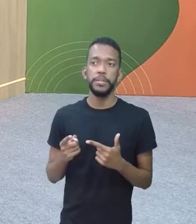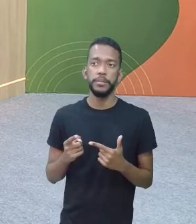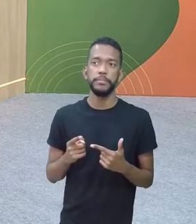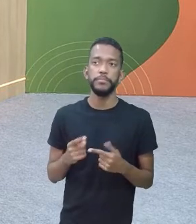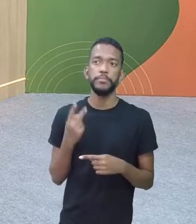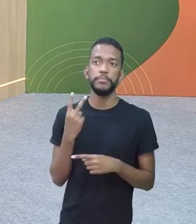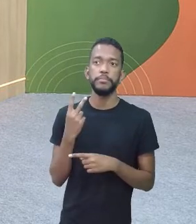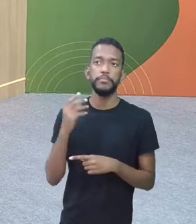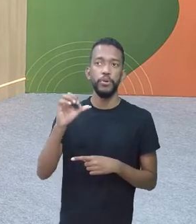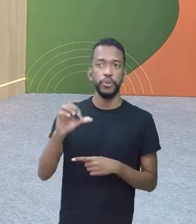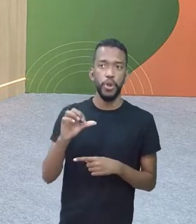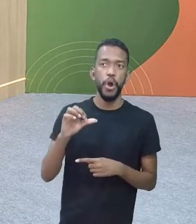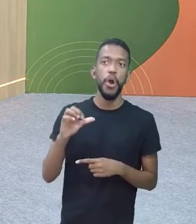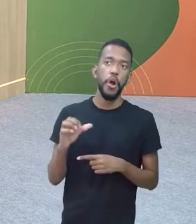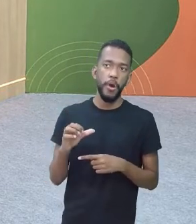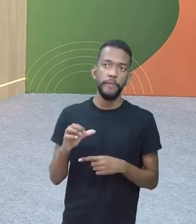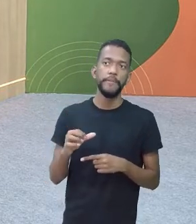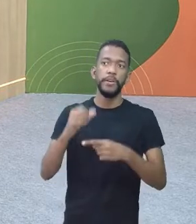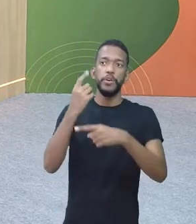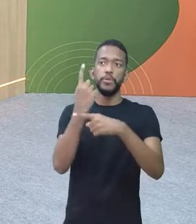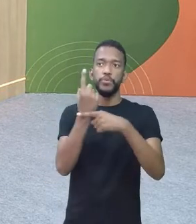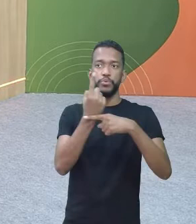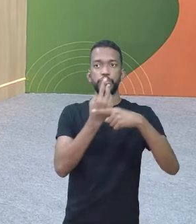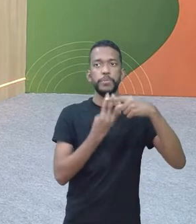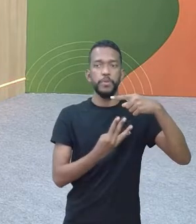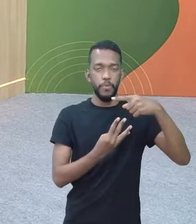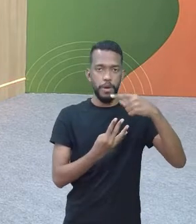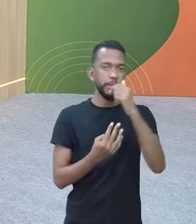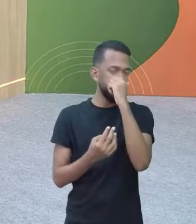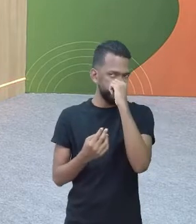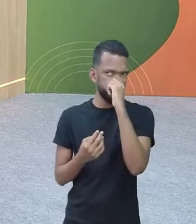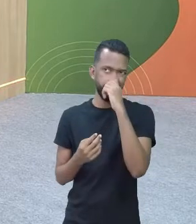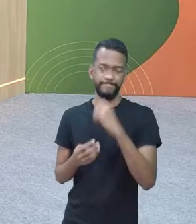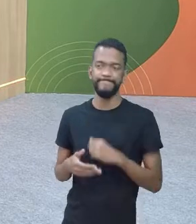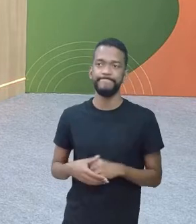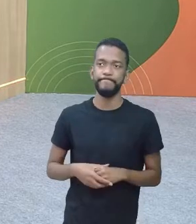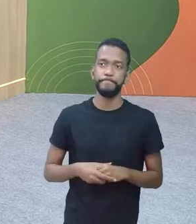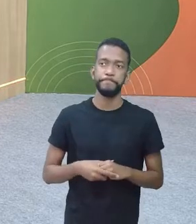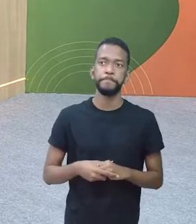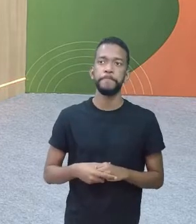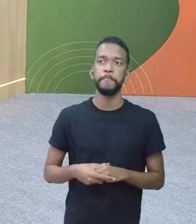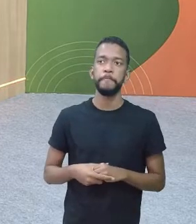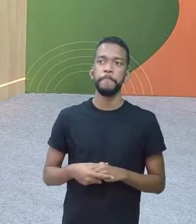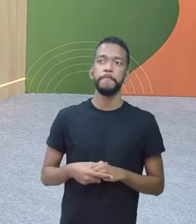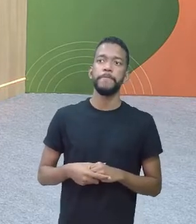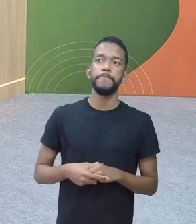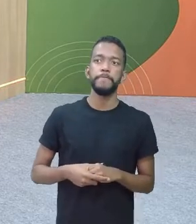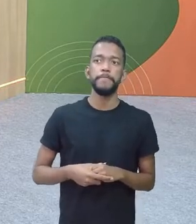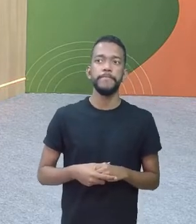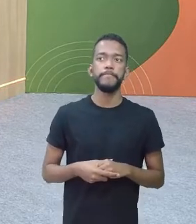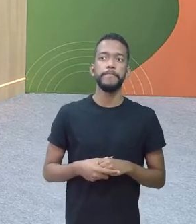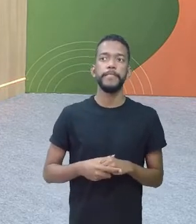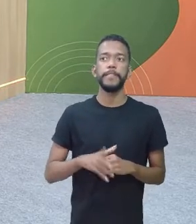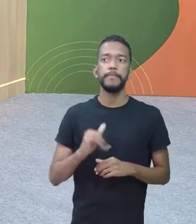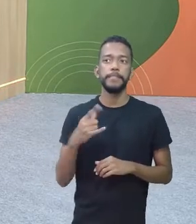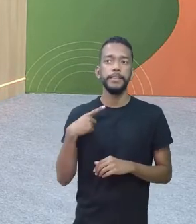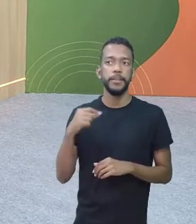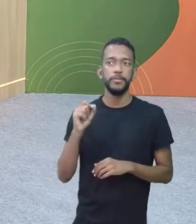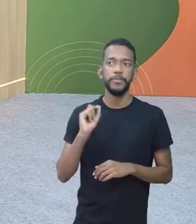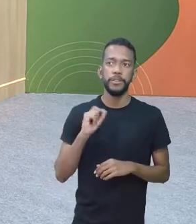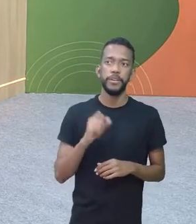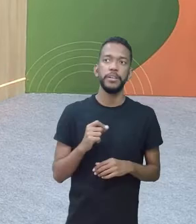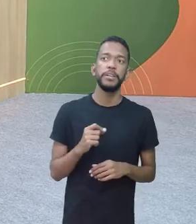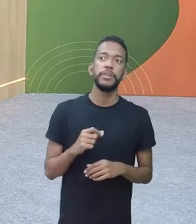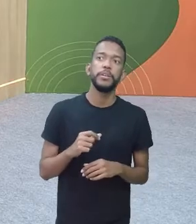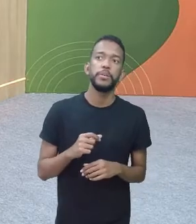vai dividir por 9 e vai ter 1 sobre 4, beleza? E a última, a gente vai ter 1/5, né?